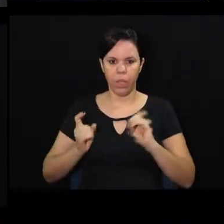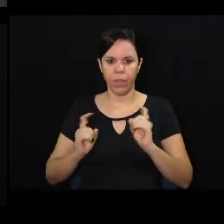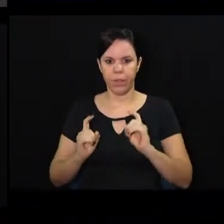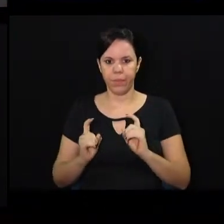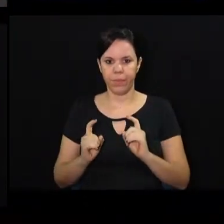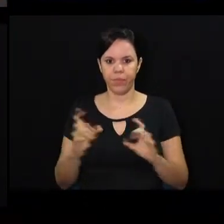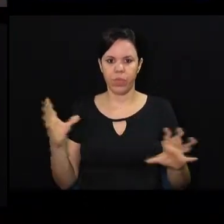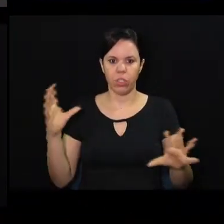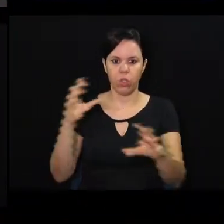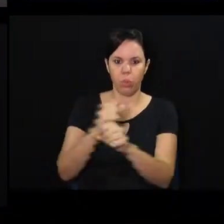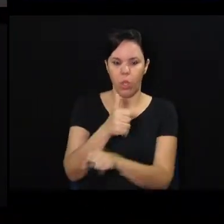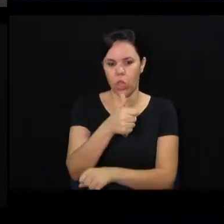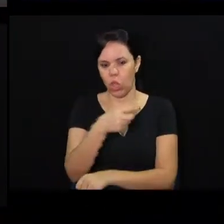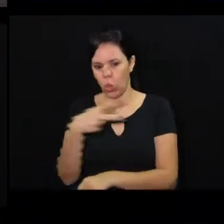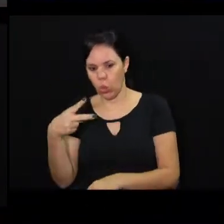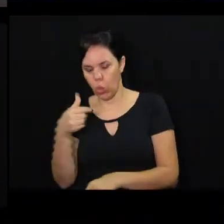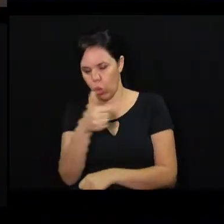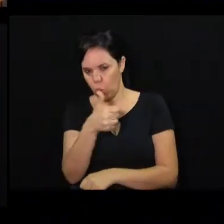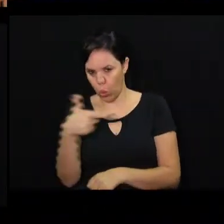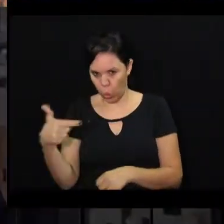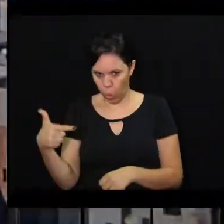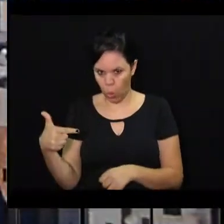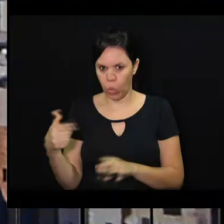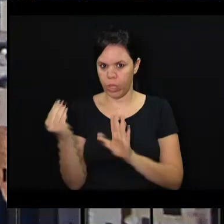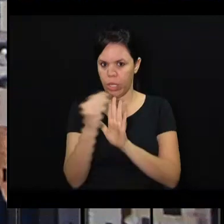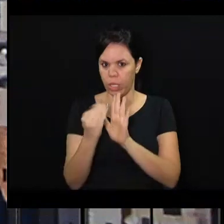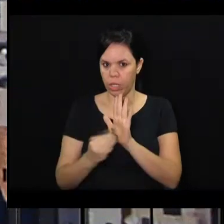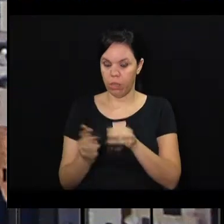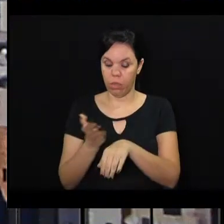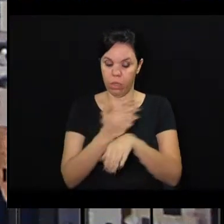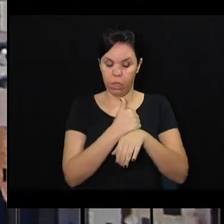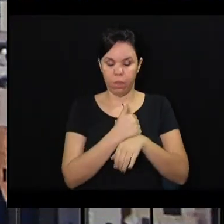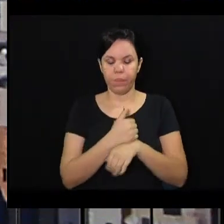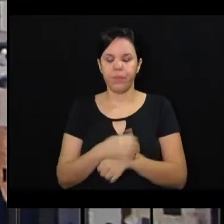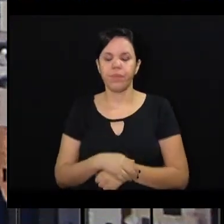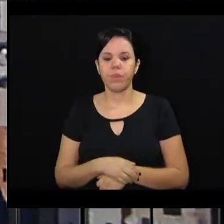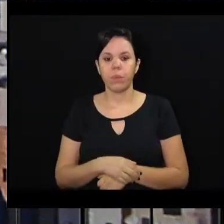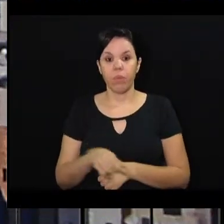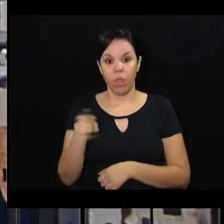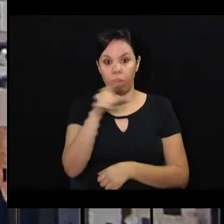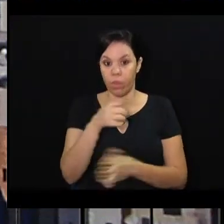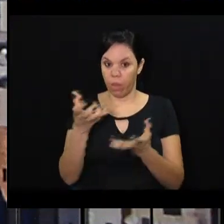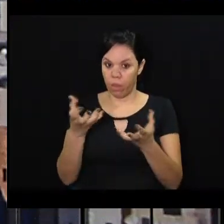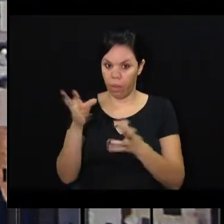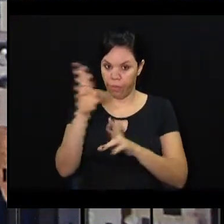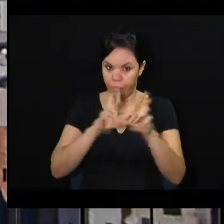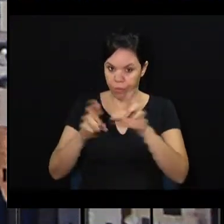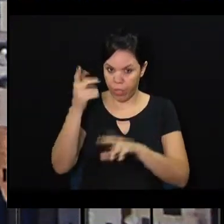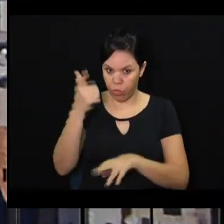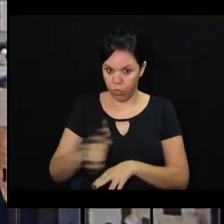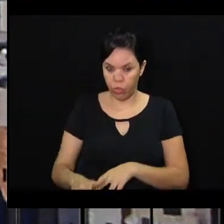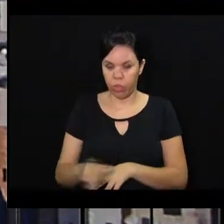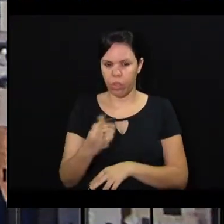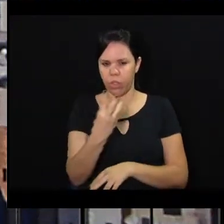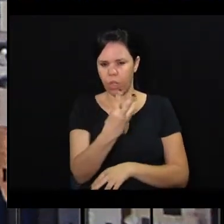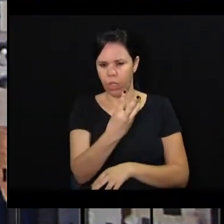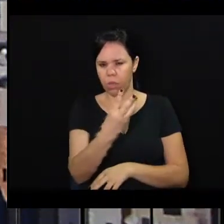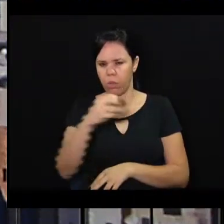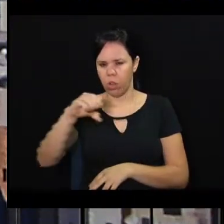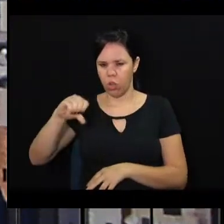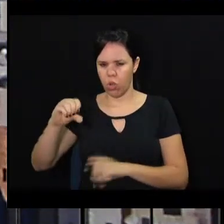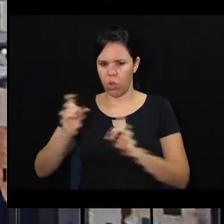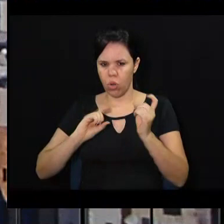se somar aos 12 itens já previstos anteriormente. Você que quiser rever a 39ª reunião ordinária